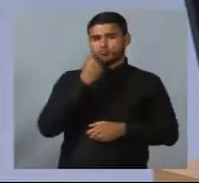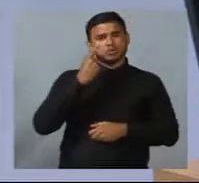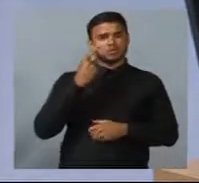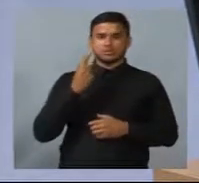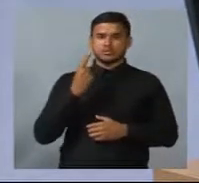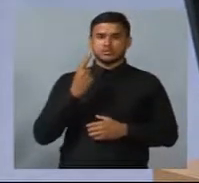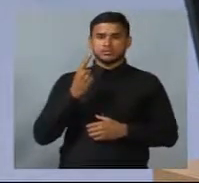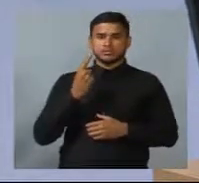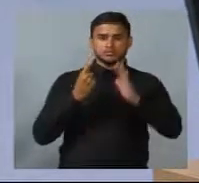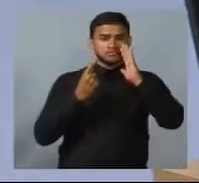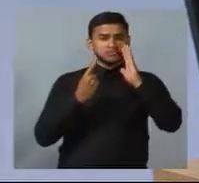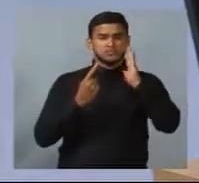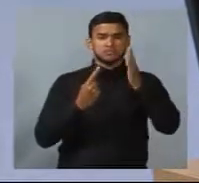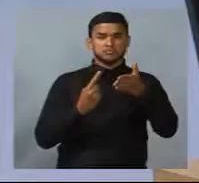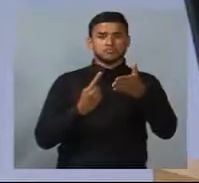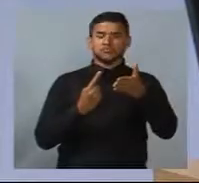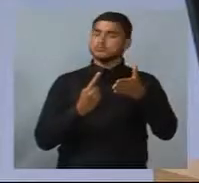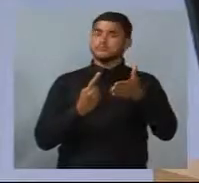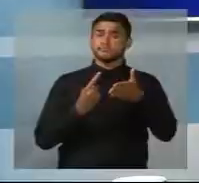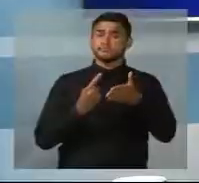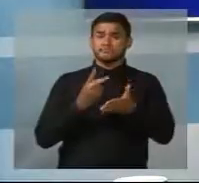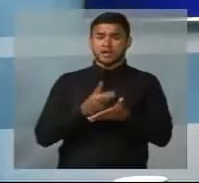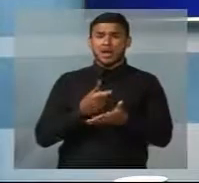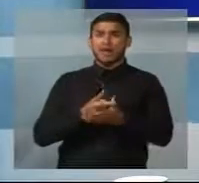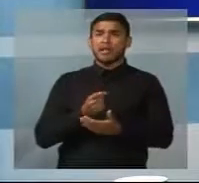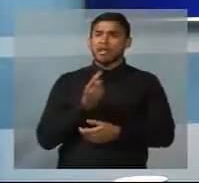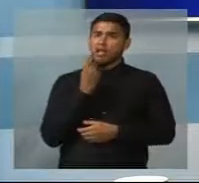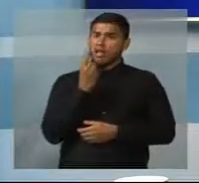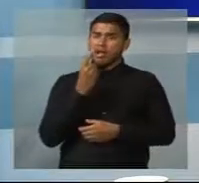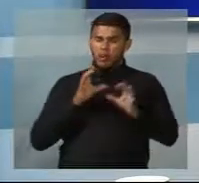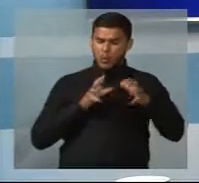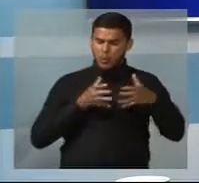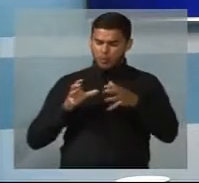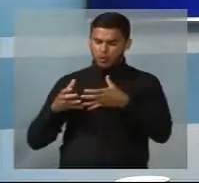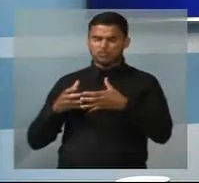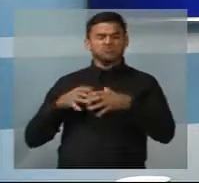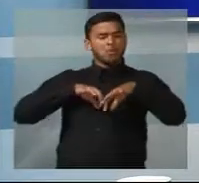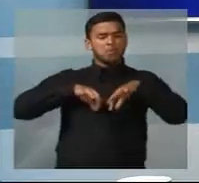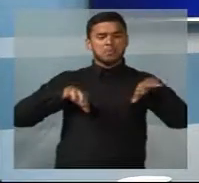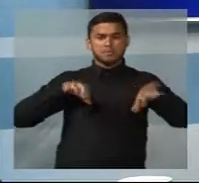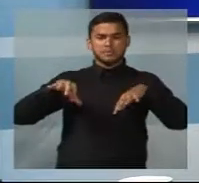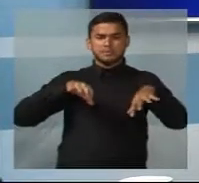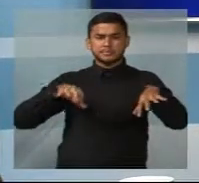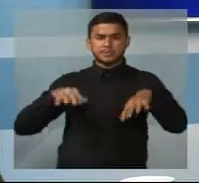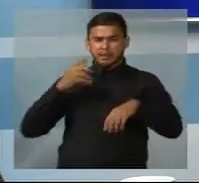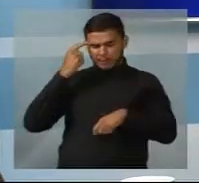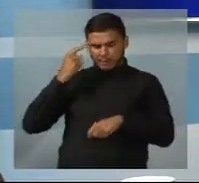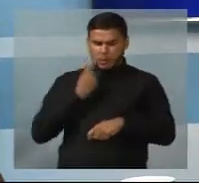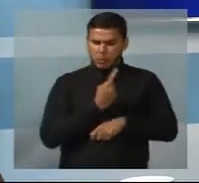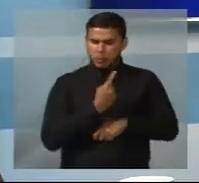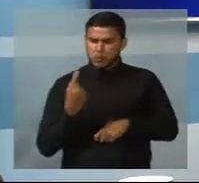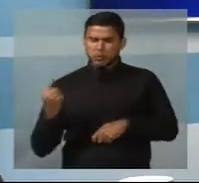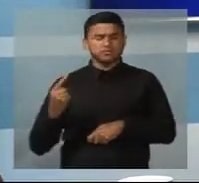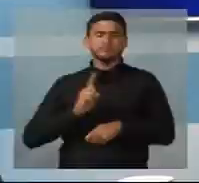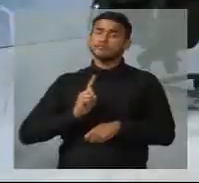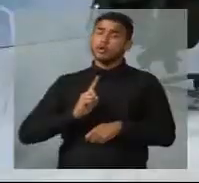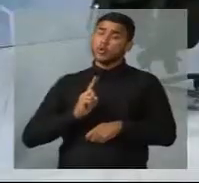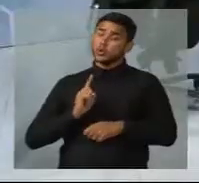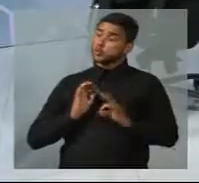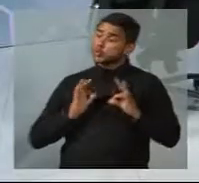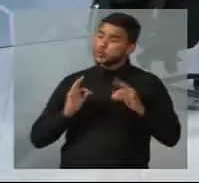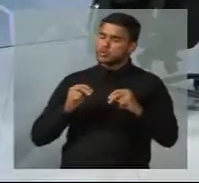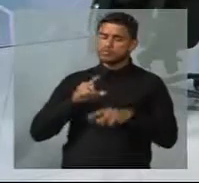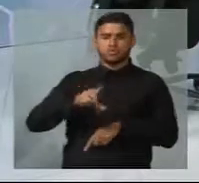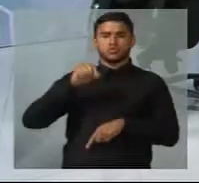de sobrevivência política. Aliás, a propósito, o vice-presidente nacional do PT deu declarações semana passada